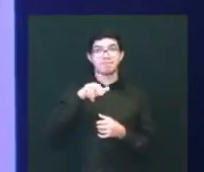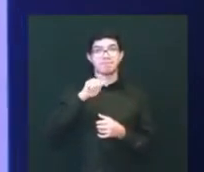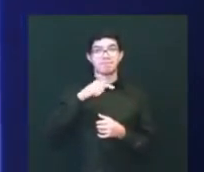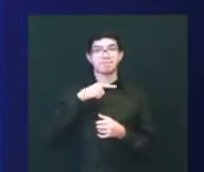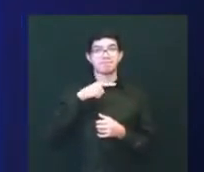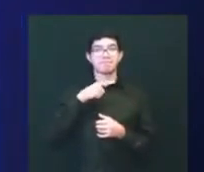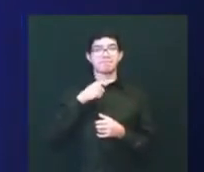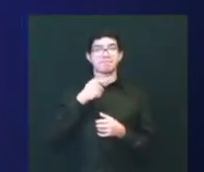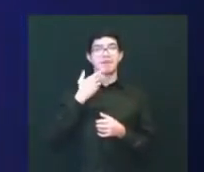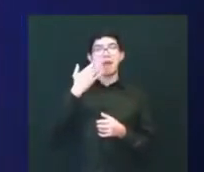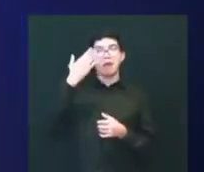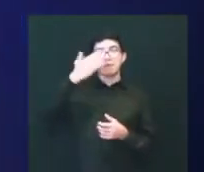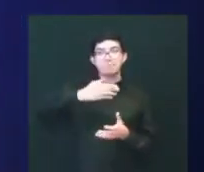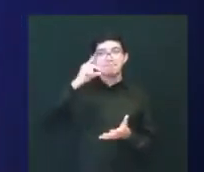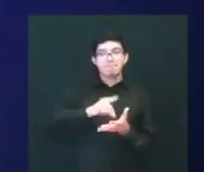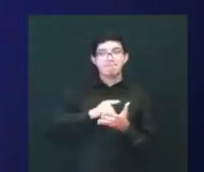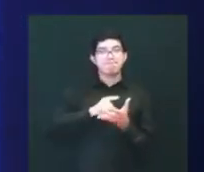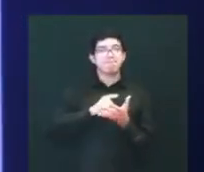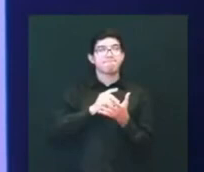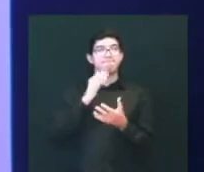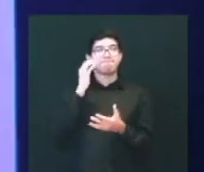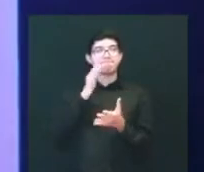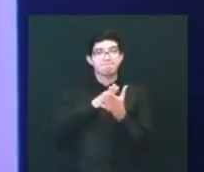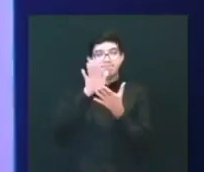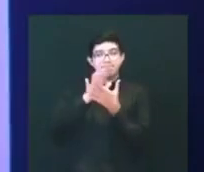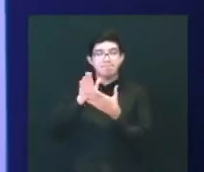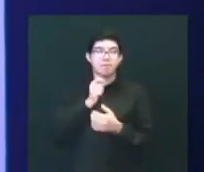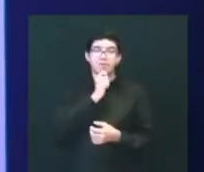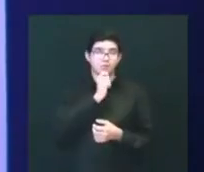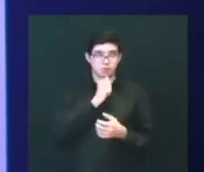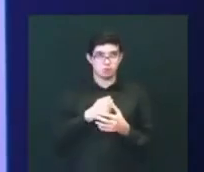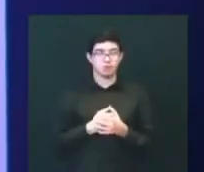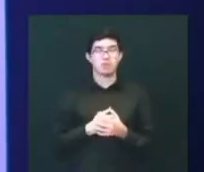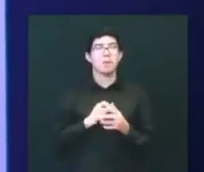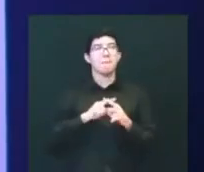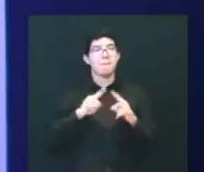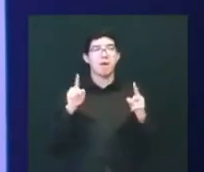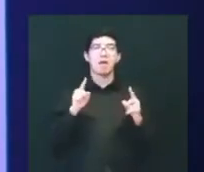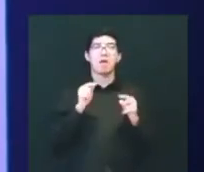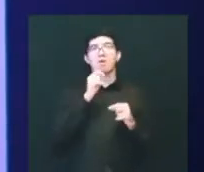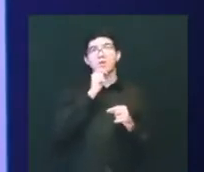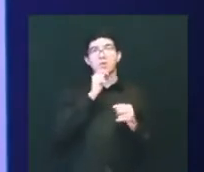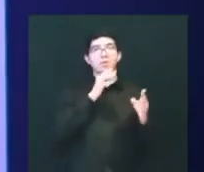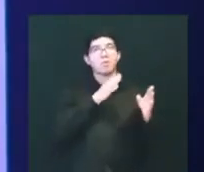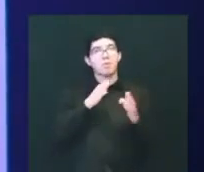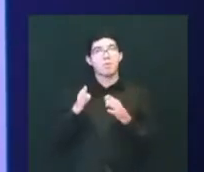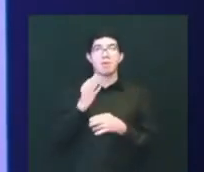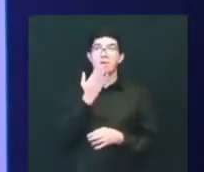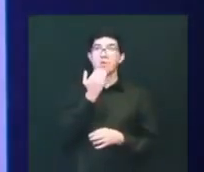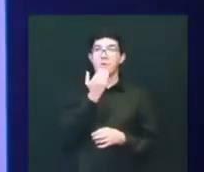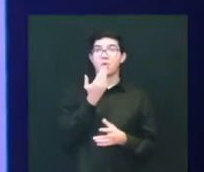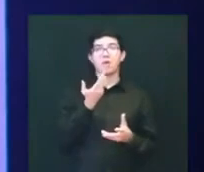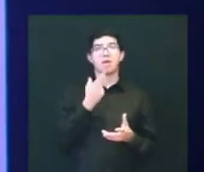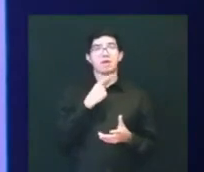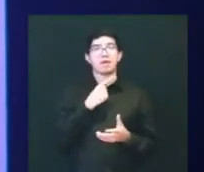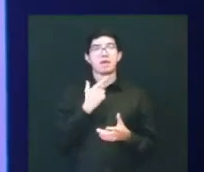gente recomendar. Mas o que é que importa mais? É o padrão da refeição. Então, você procurar um padrão mais